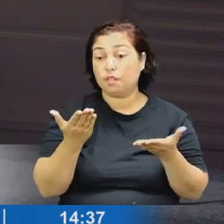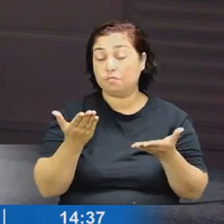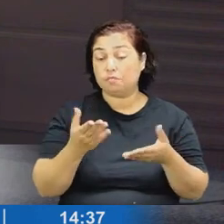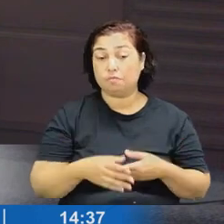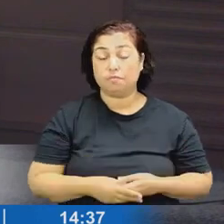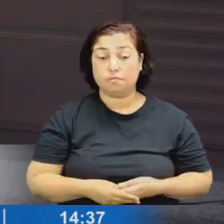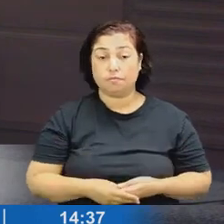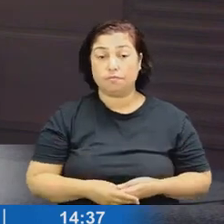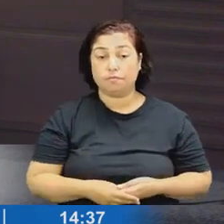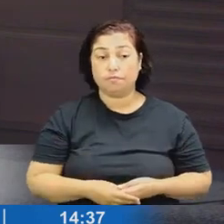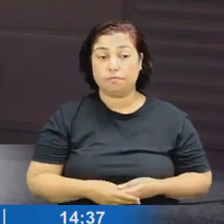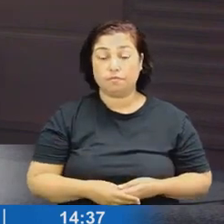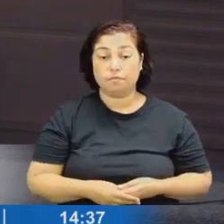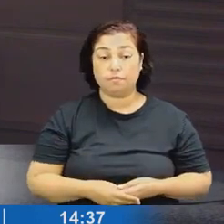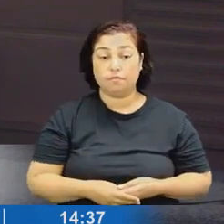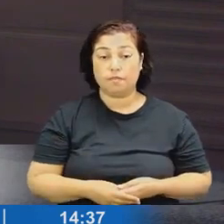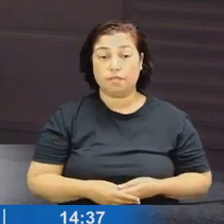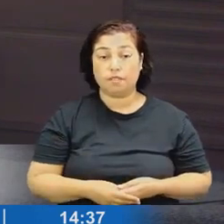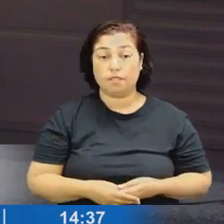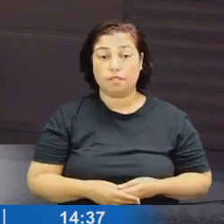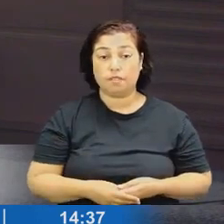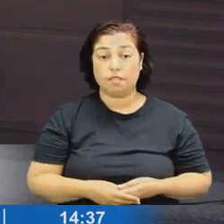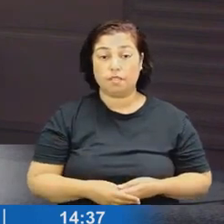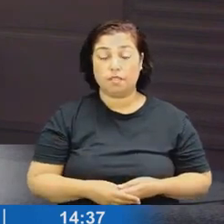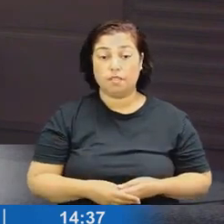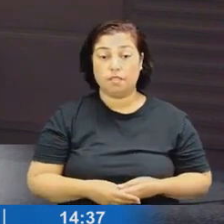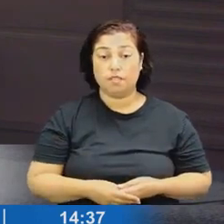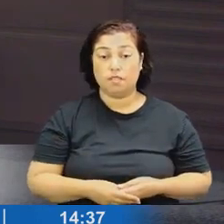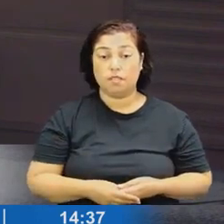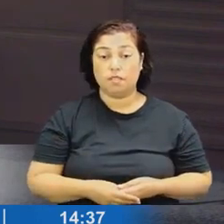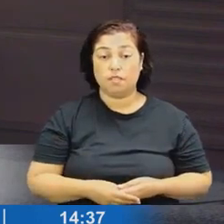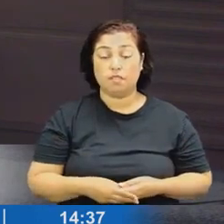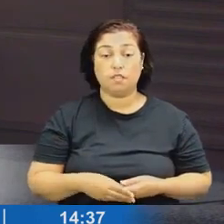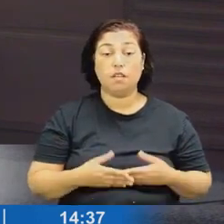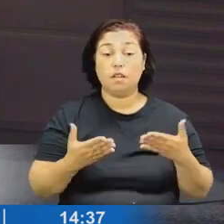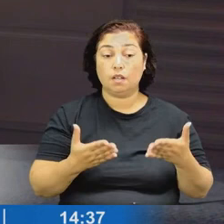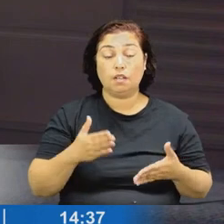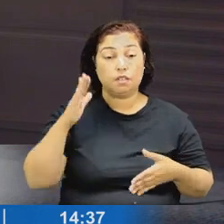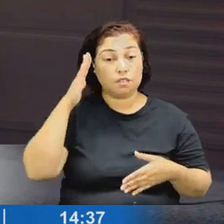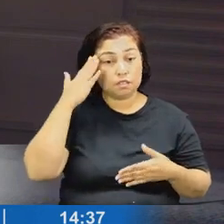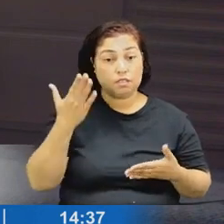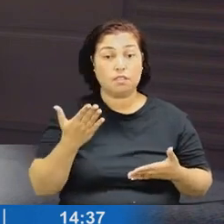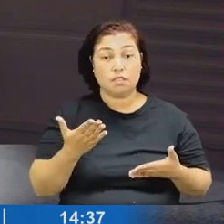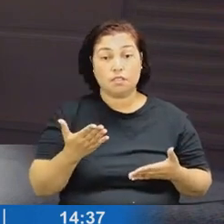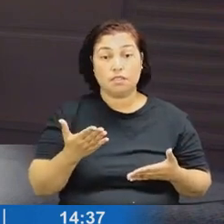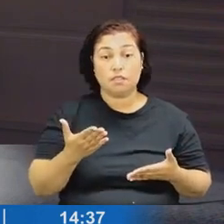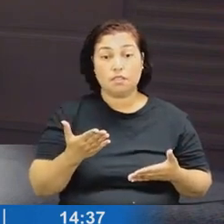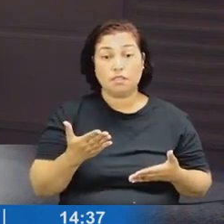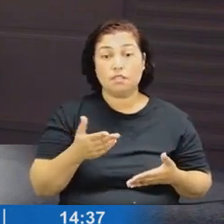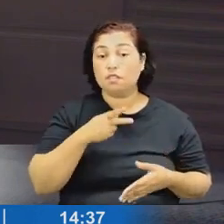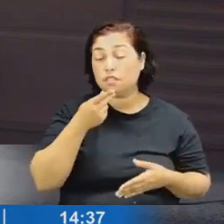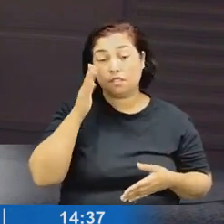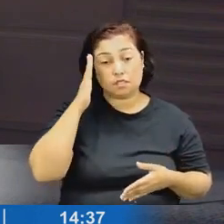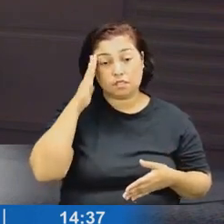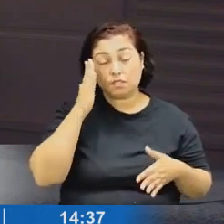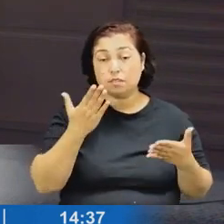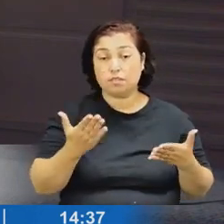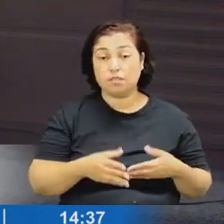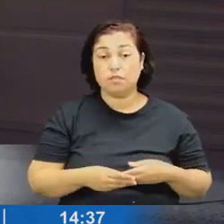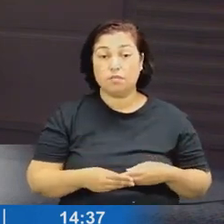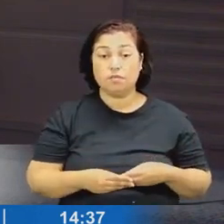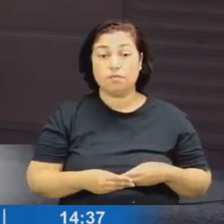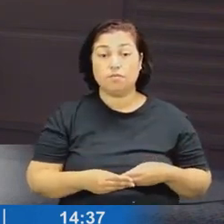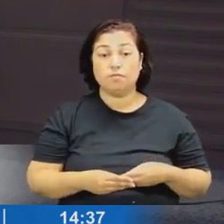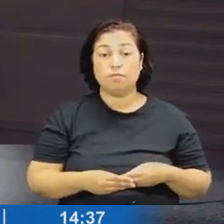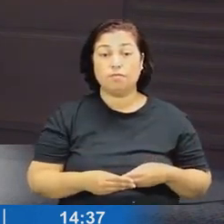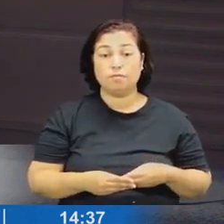isso que eu falo aqui no meio Tá certo a primeiro passo para saber é admitir que não sabe se não tem como não eu sei